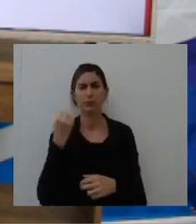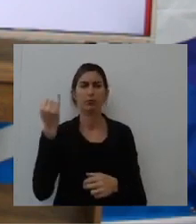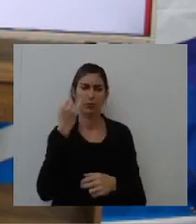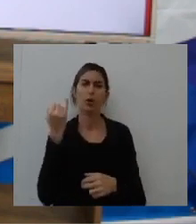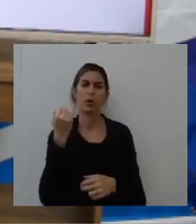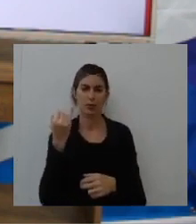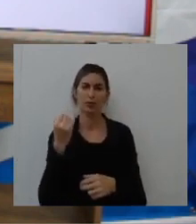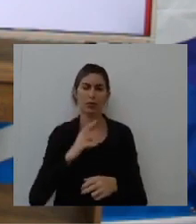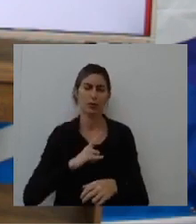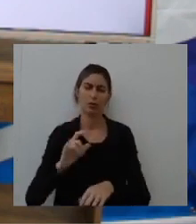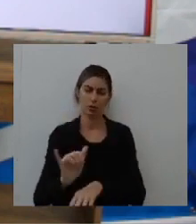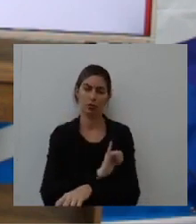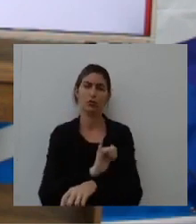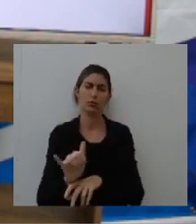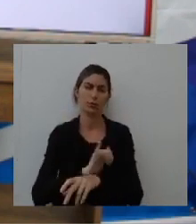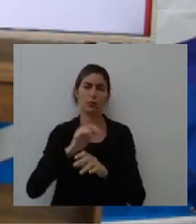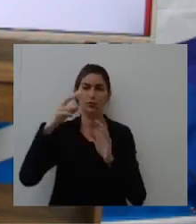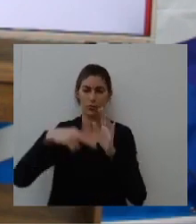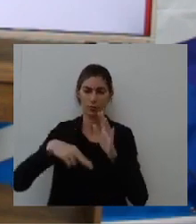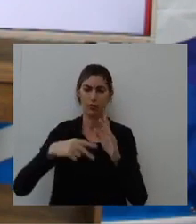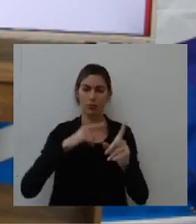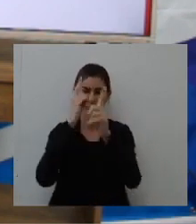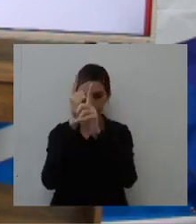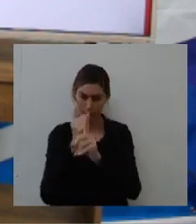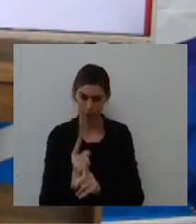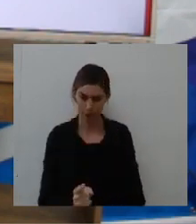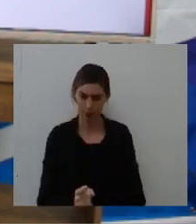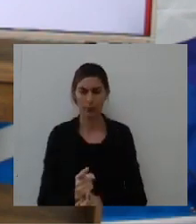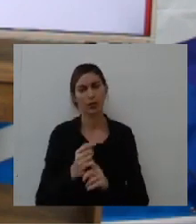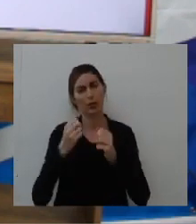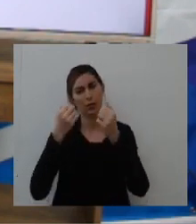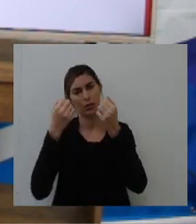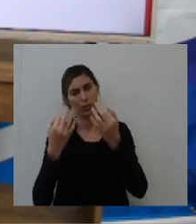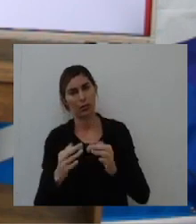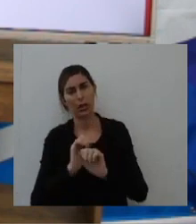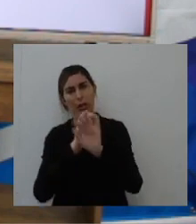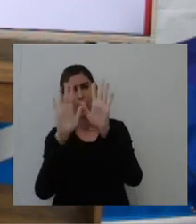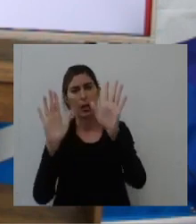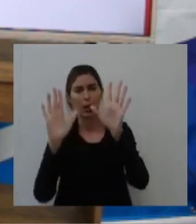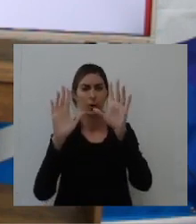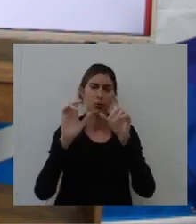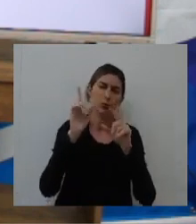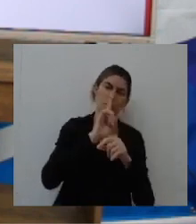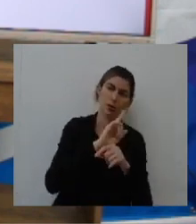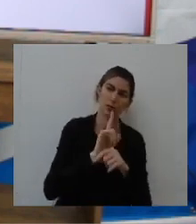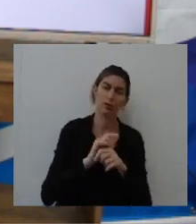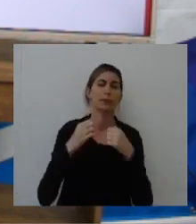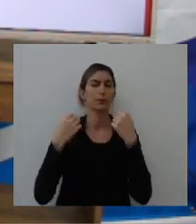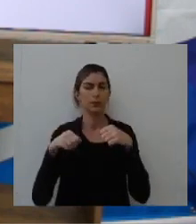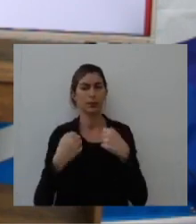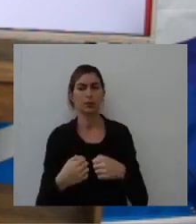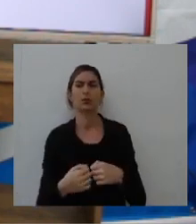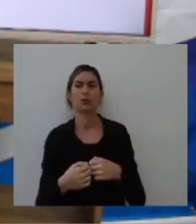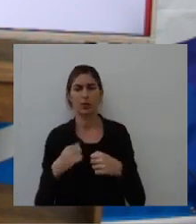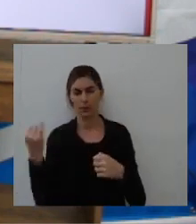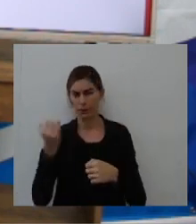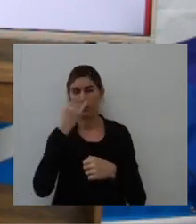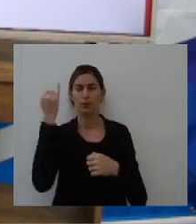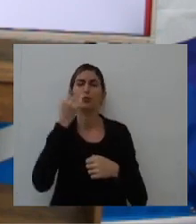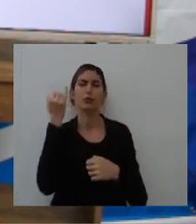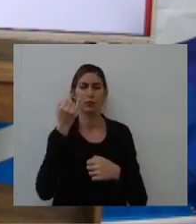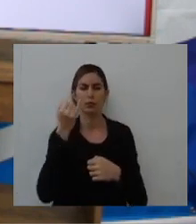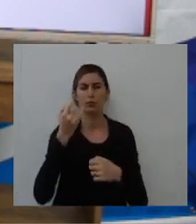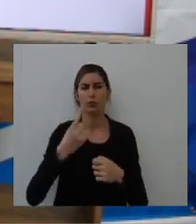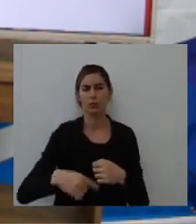a gente ter uma estratégia de leitura para identificar aquilo que é explícito e implícito, para a gente poder exercer de forma importante